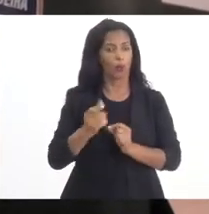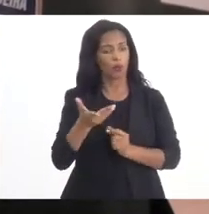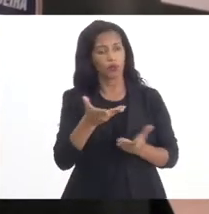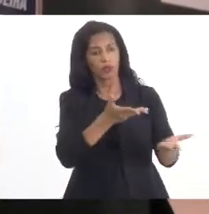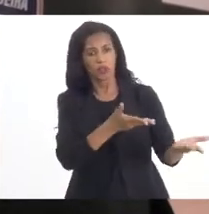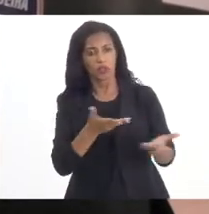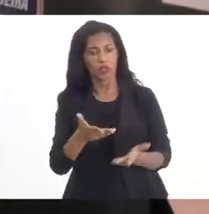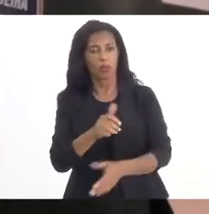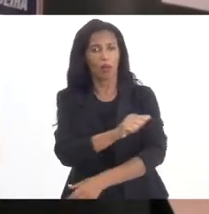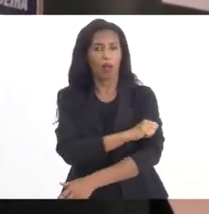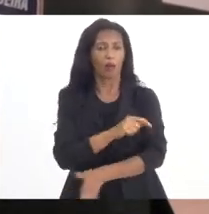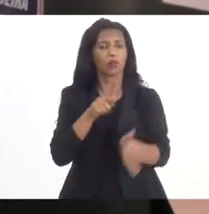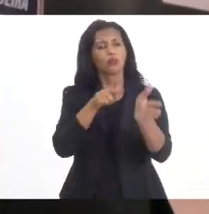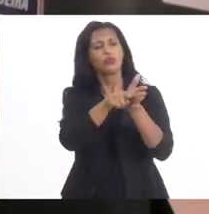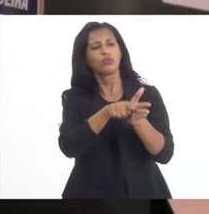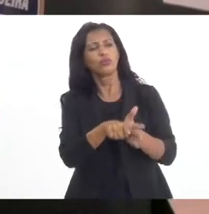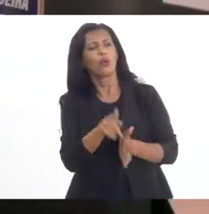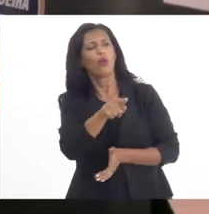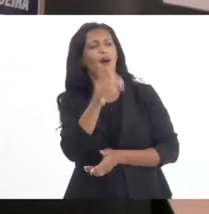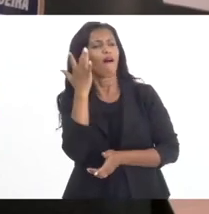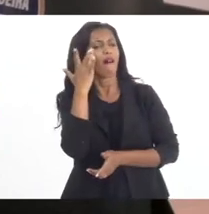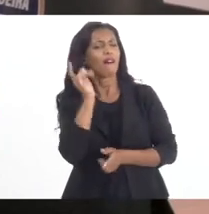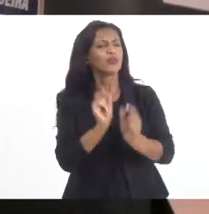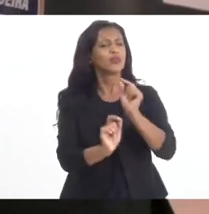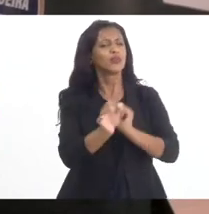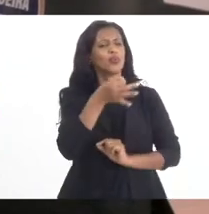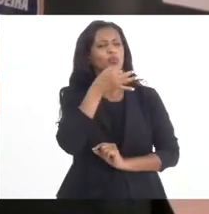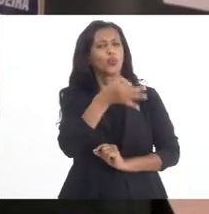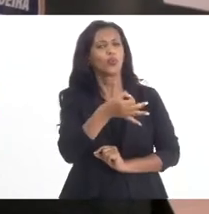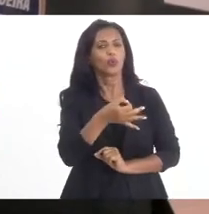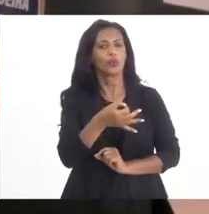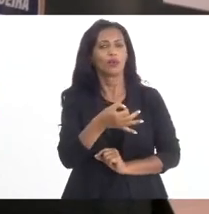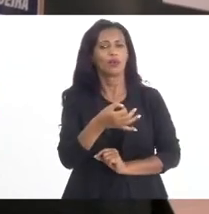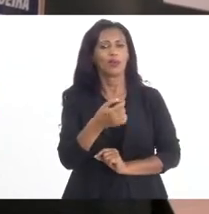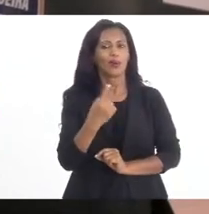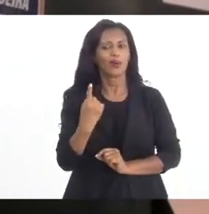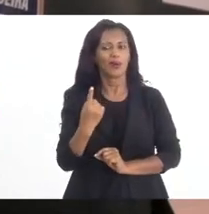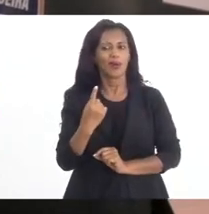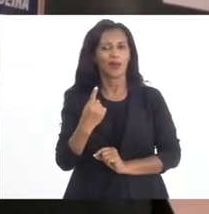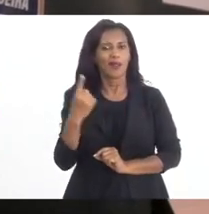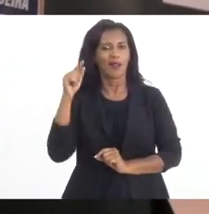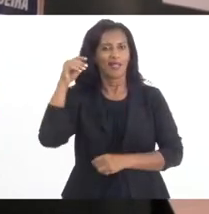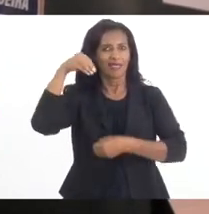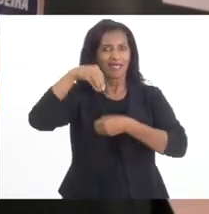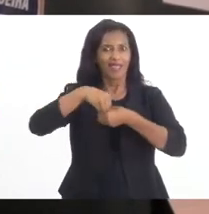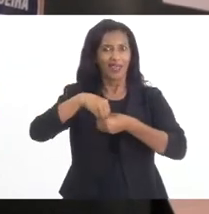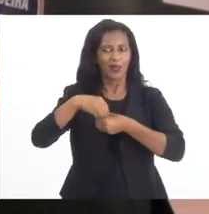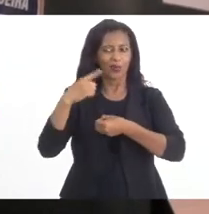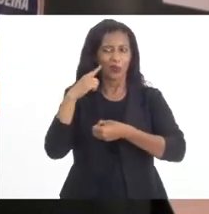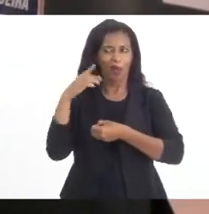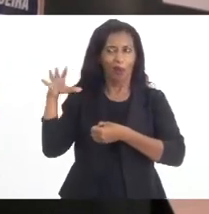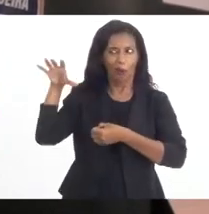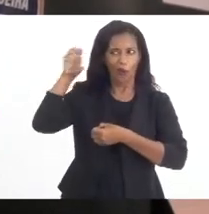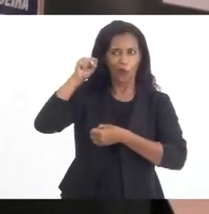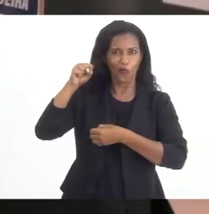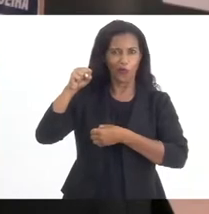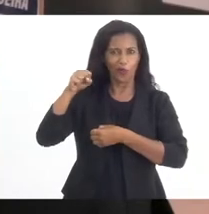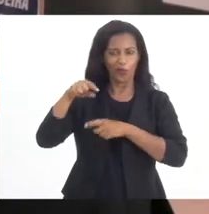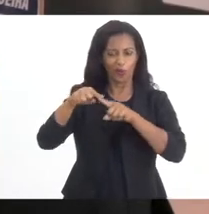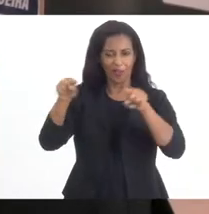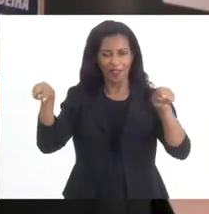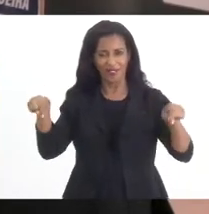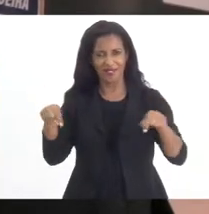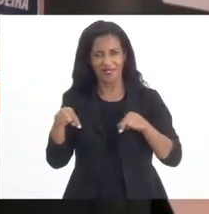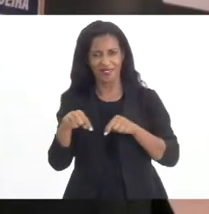fazer uma pesquisa, o que, que os alunos acham. Outra coisa é o que nós escutamos nos corredores, é o que nós estamos escutando dentro de sala de